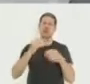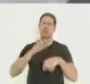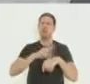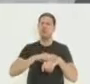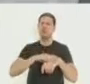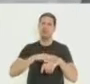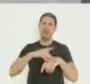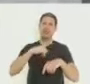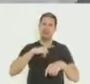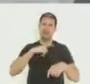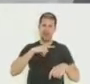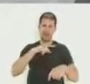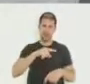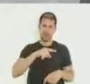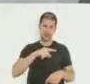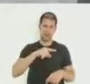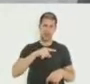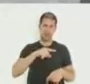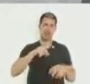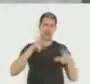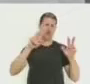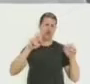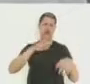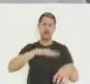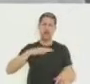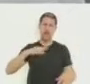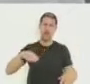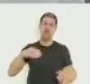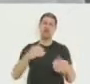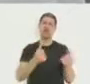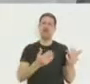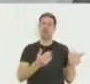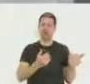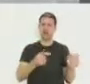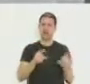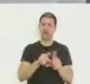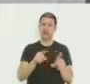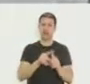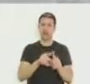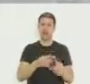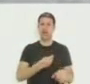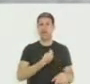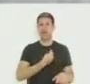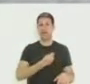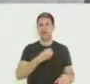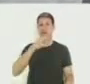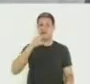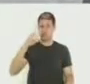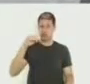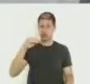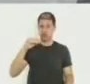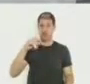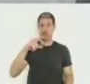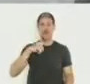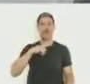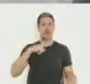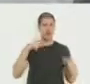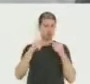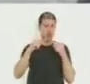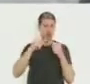às crianças aos adolescentes Inclusive a vida adulta Elas têm uma correlação Direta com a